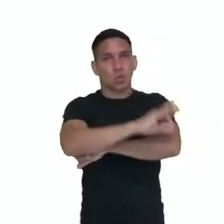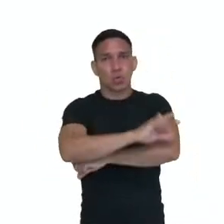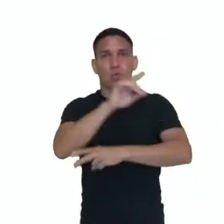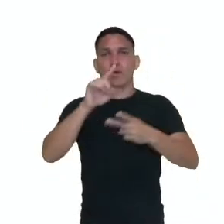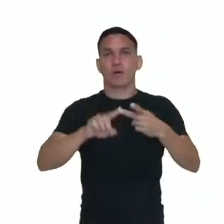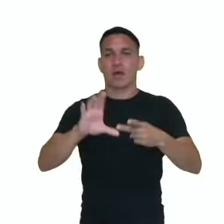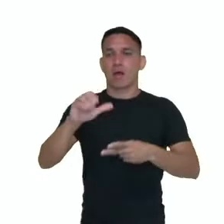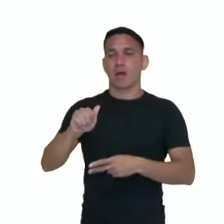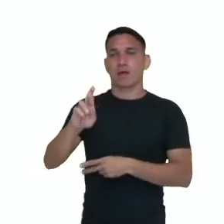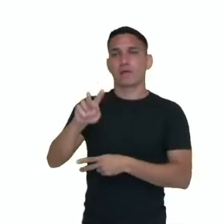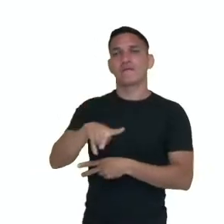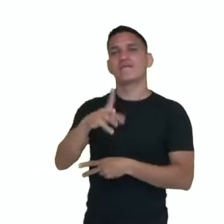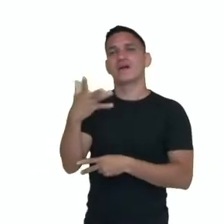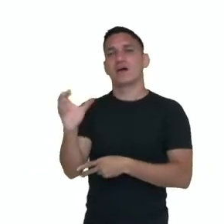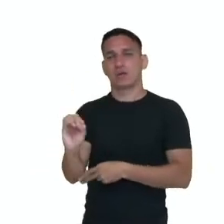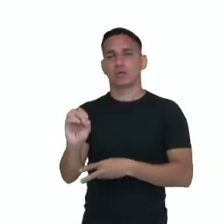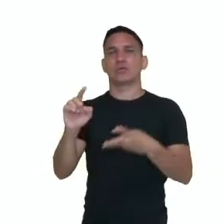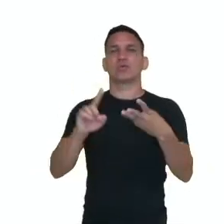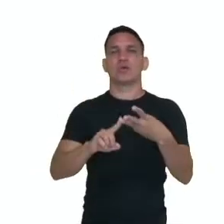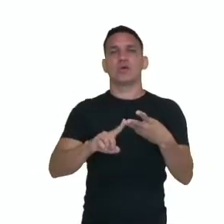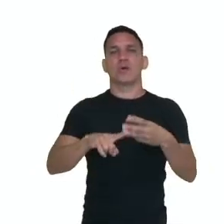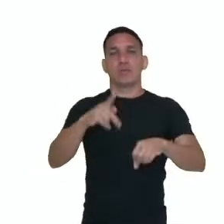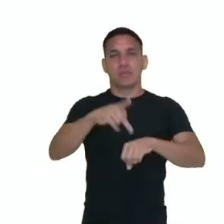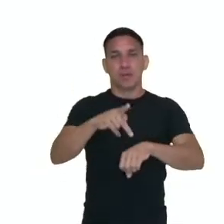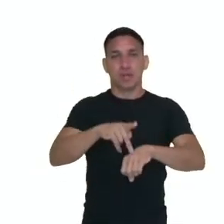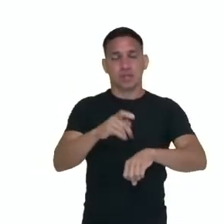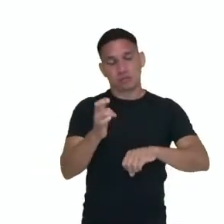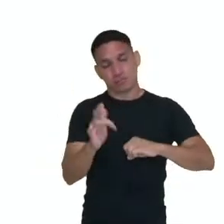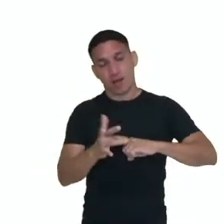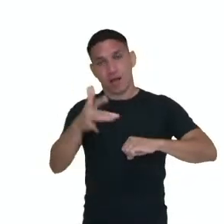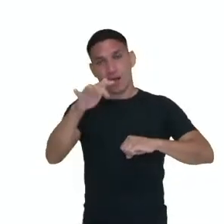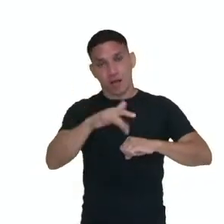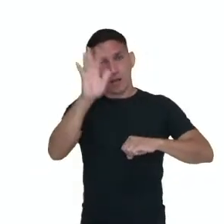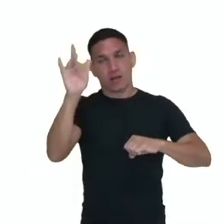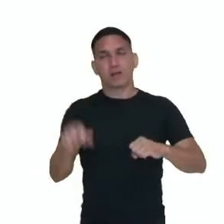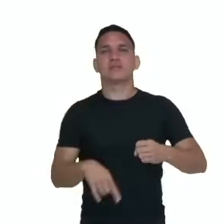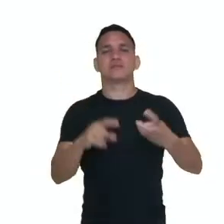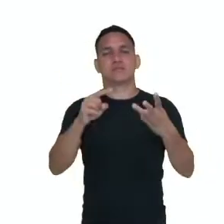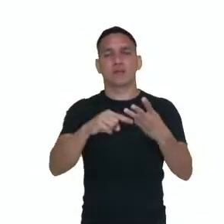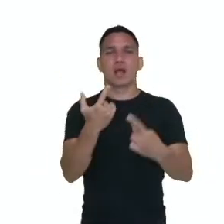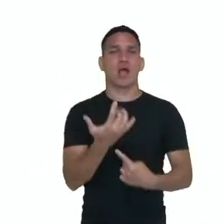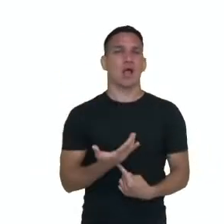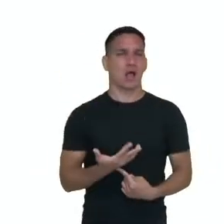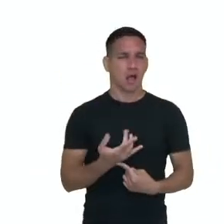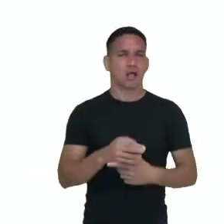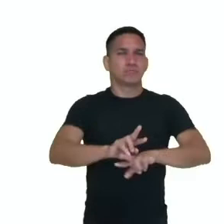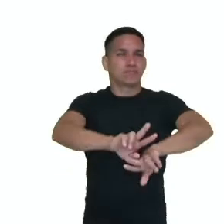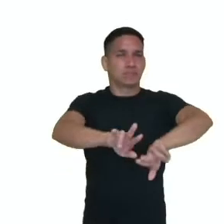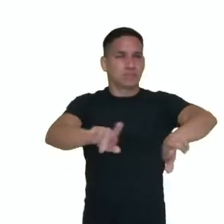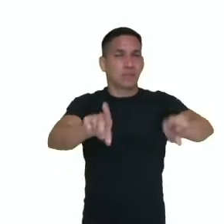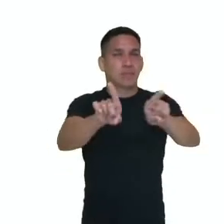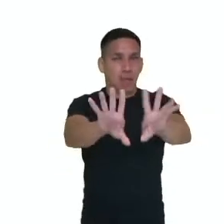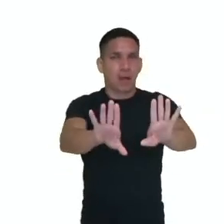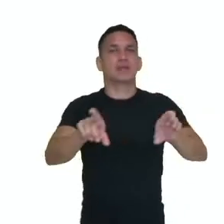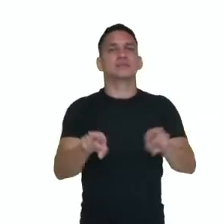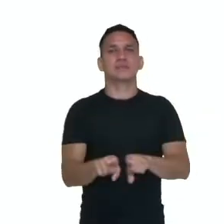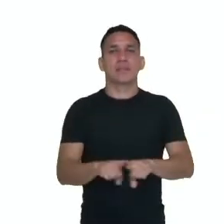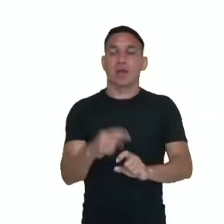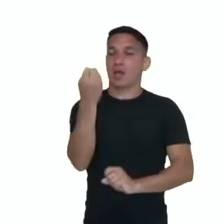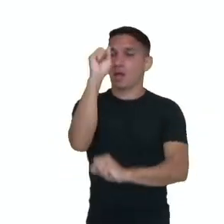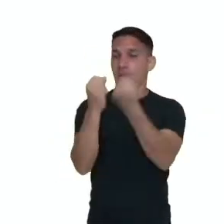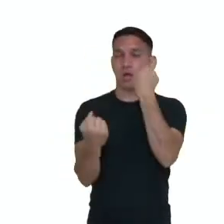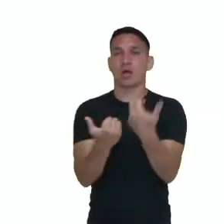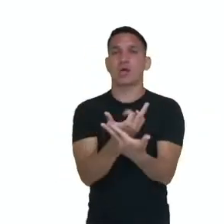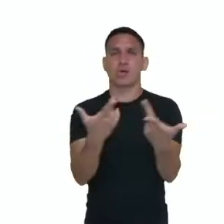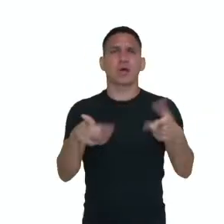carvão, do diamante, que são produtos minerais, do gás natural e assim por diante. Mas tem algumas indústrias, geralmente